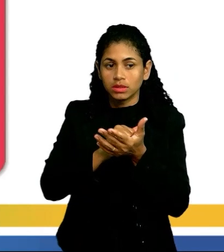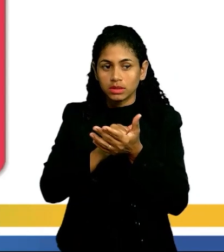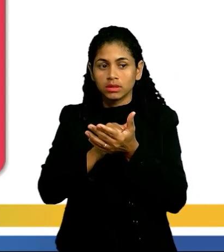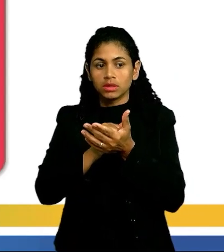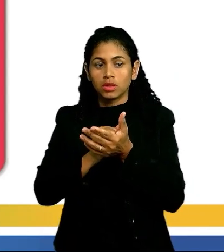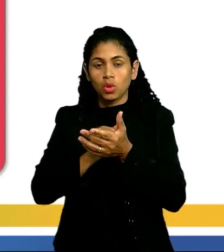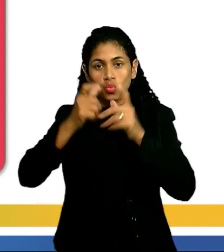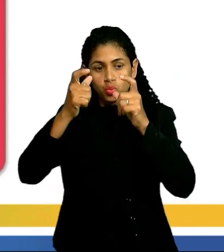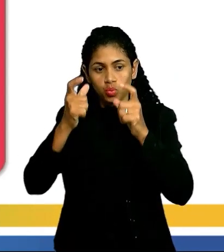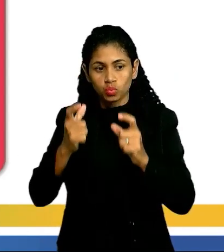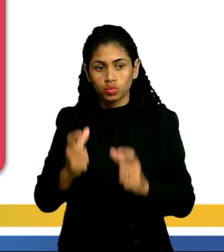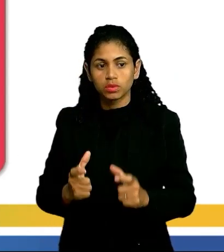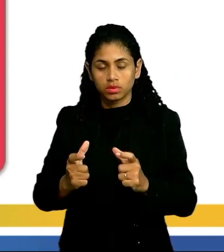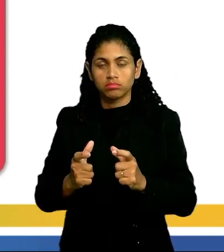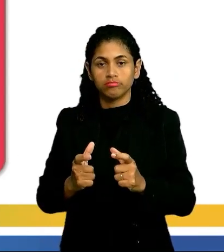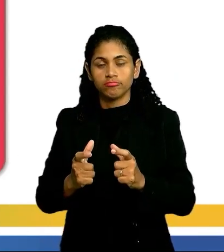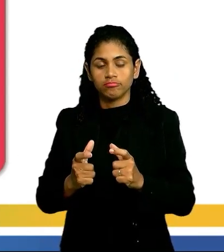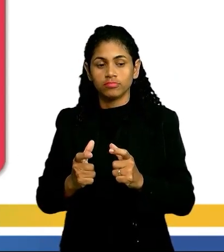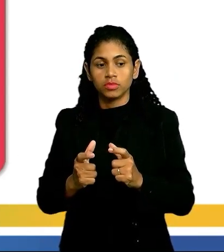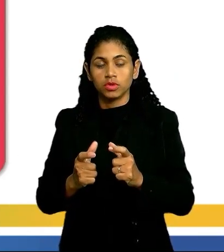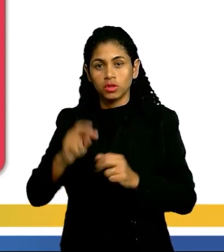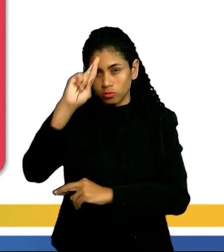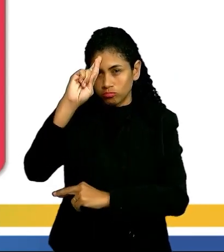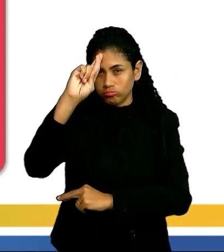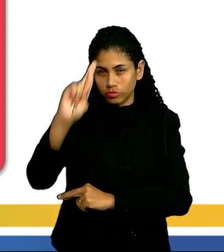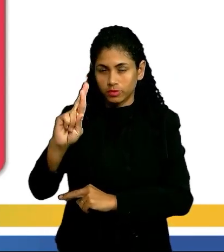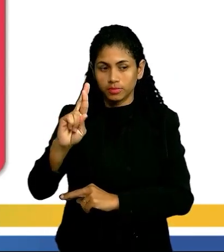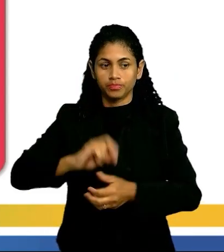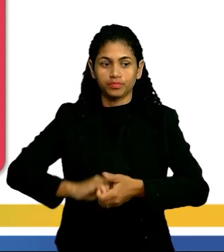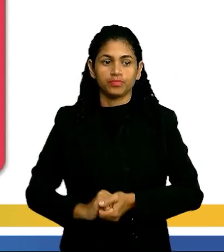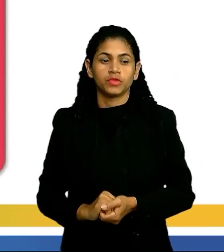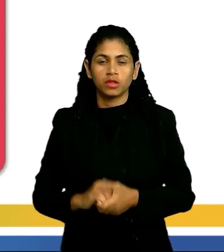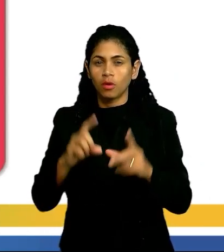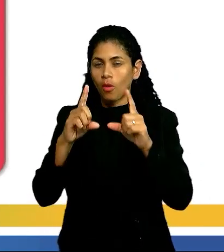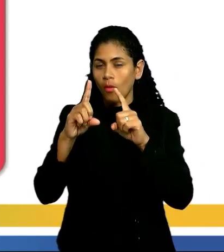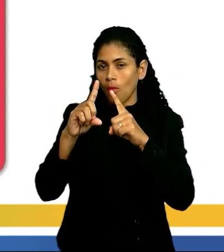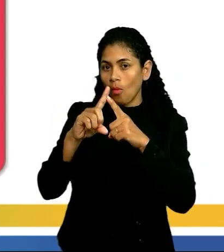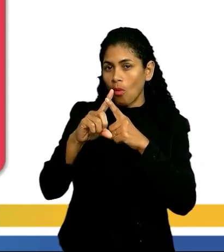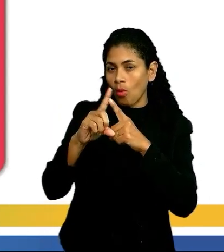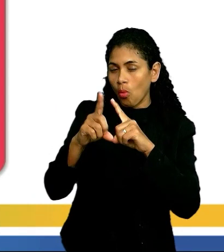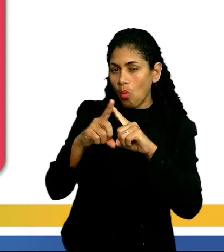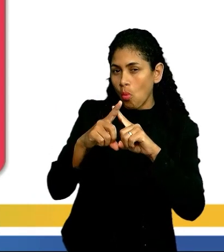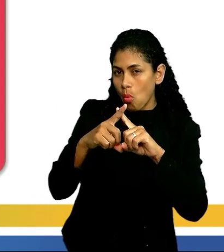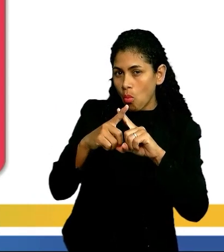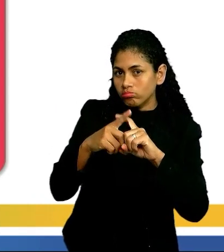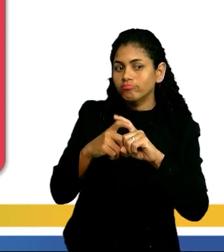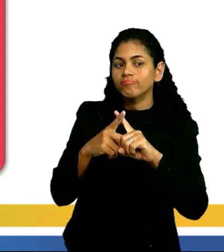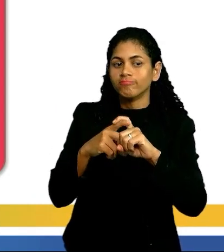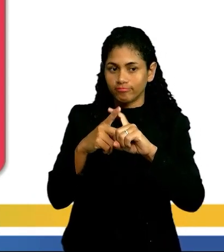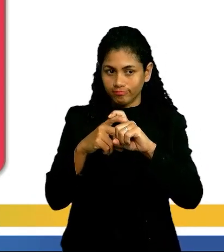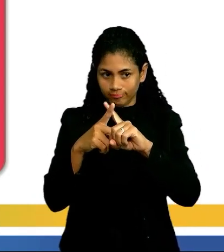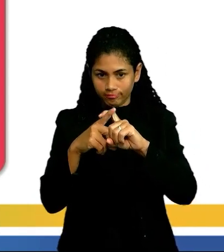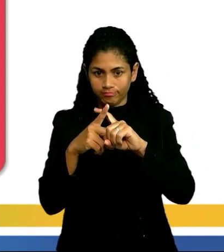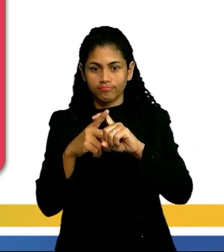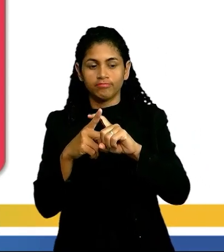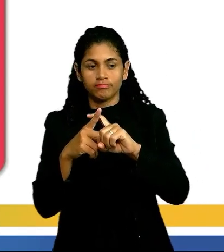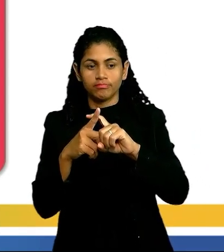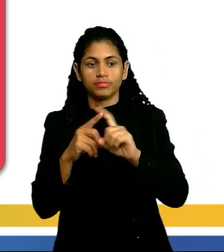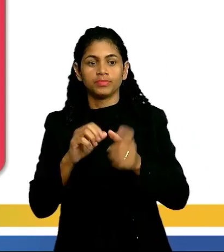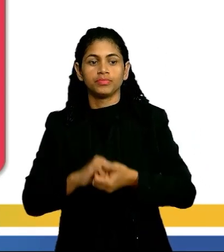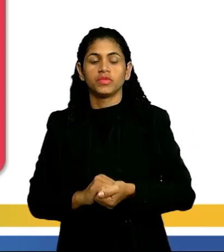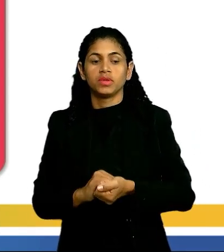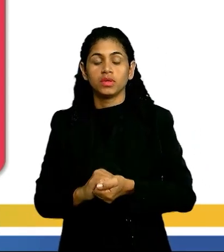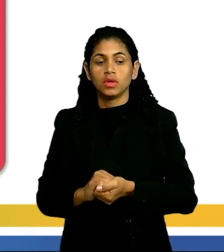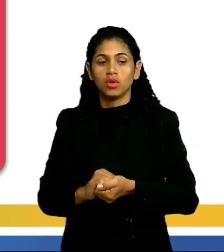tela. O nazismo, que vai se processar na Alemanha, cujo líder é Adolf Hitler. O fascismo